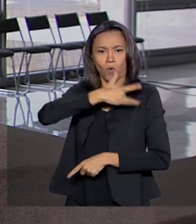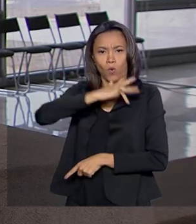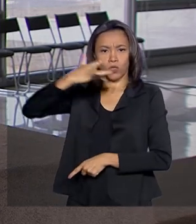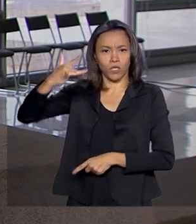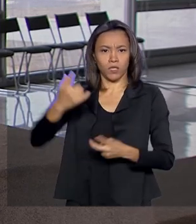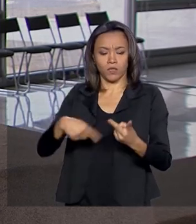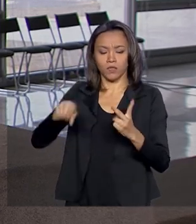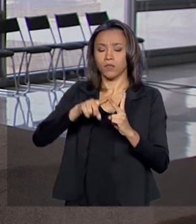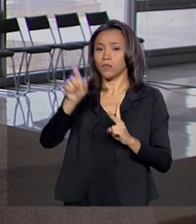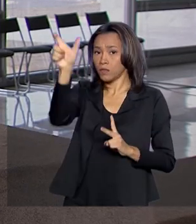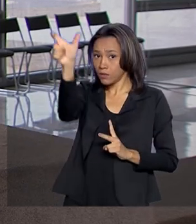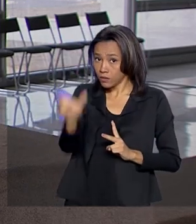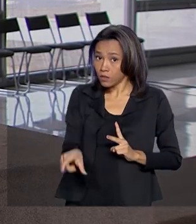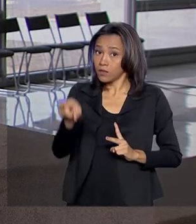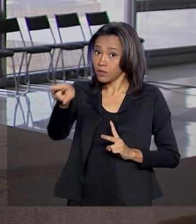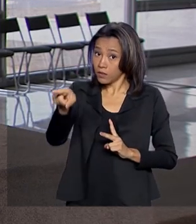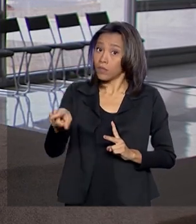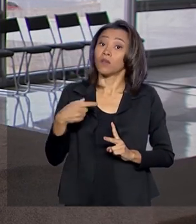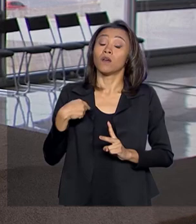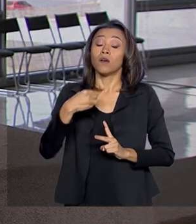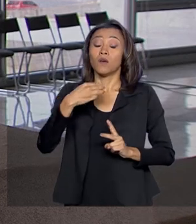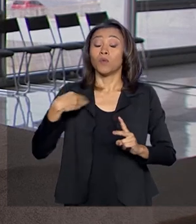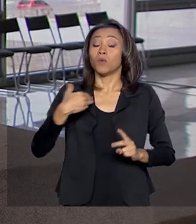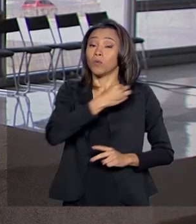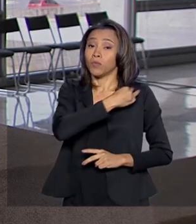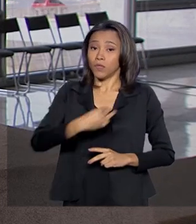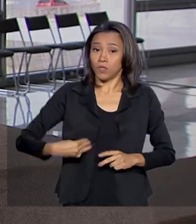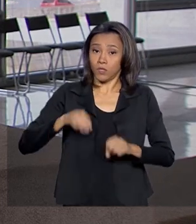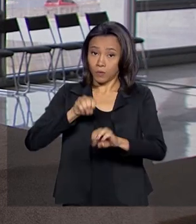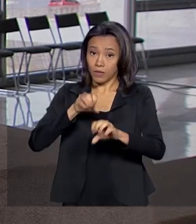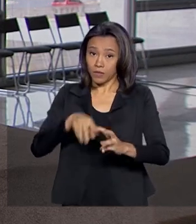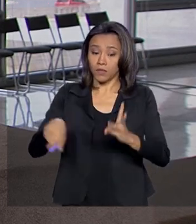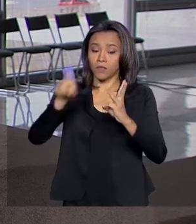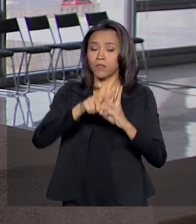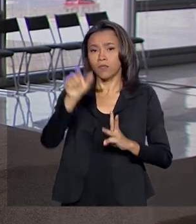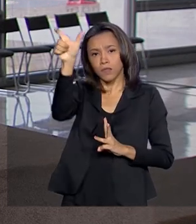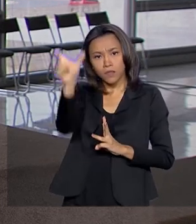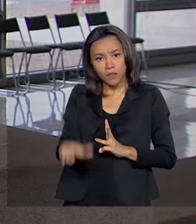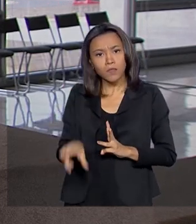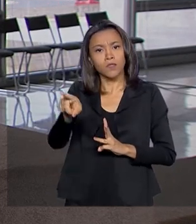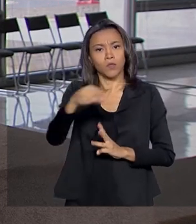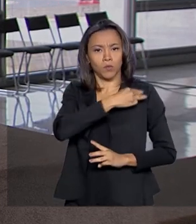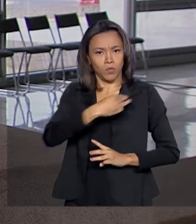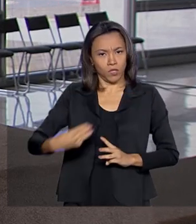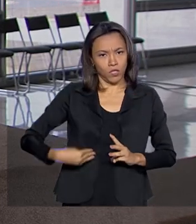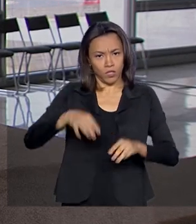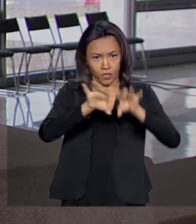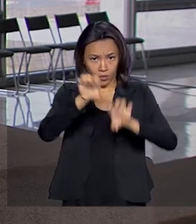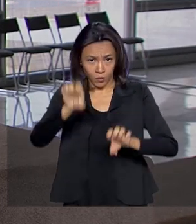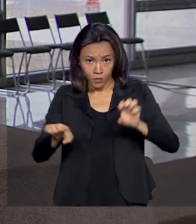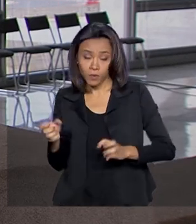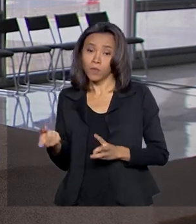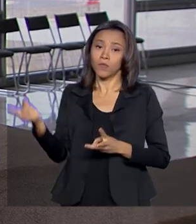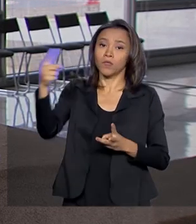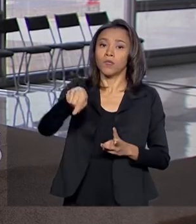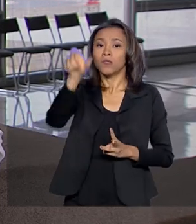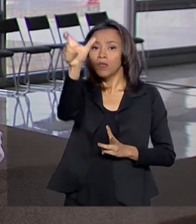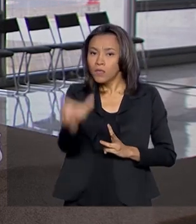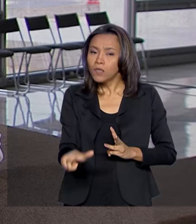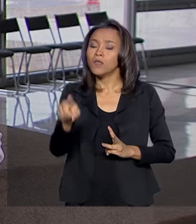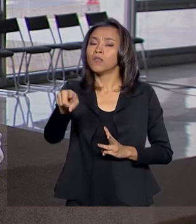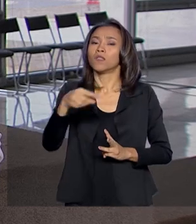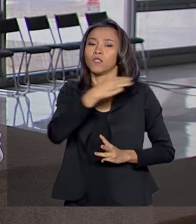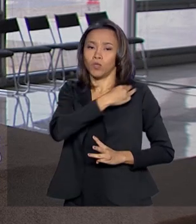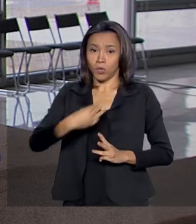Abraam Ventralbi, da Educação, Tarcísio Gomes de Freitas, ministro da Infraestrutura e Paulo Guedes, da Economia.